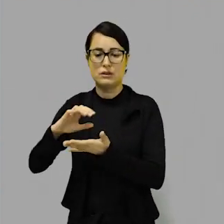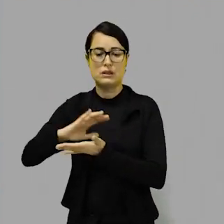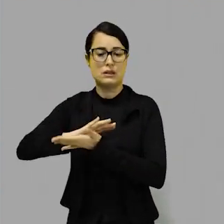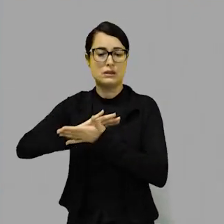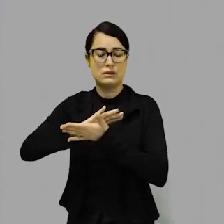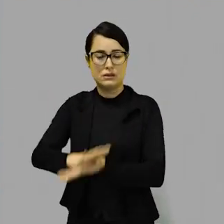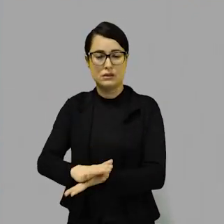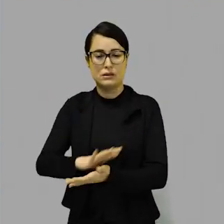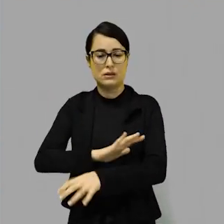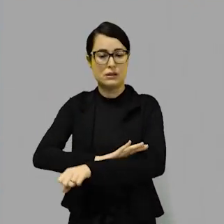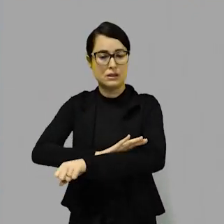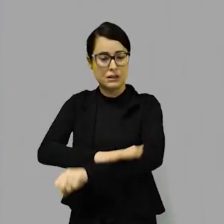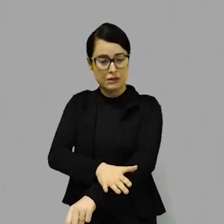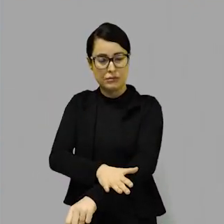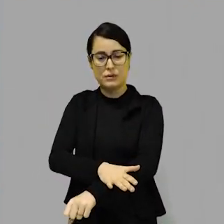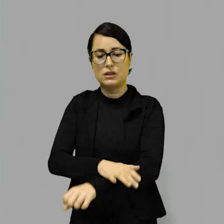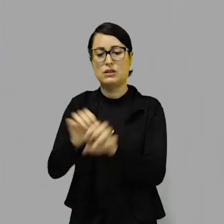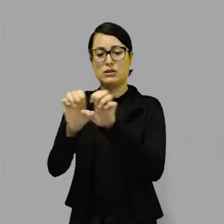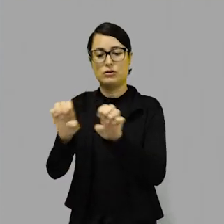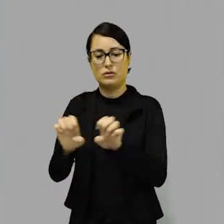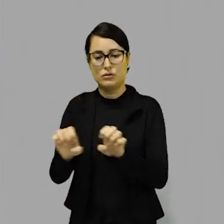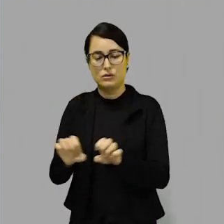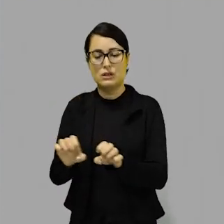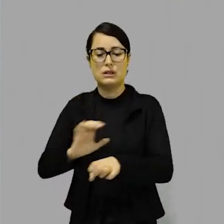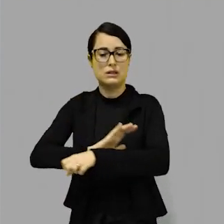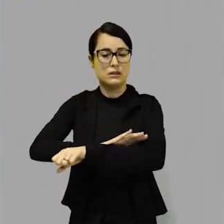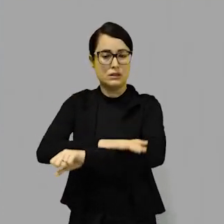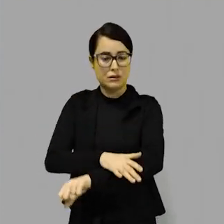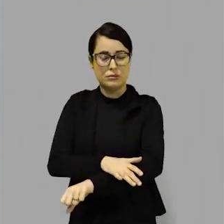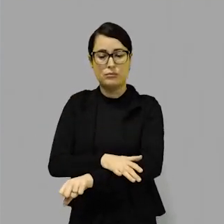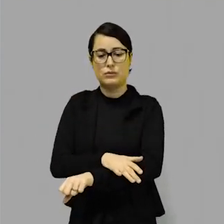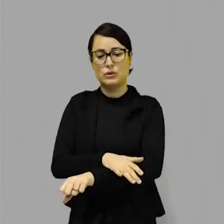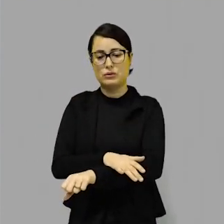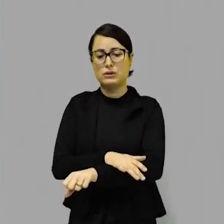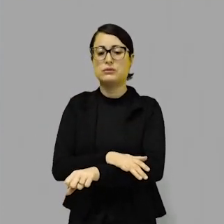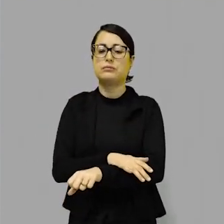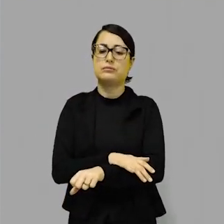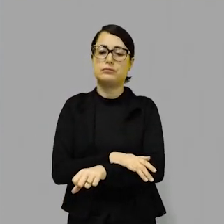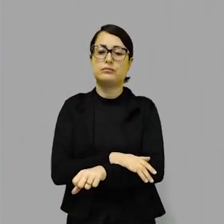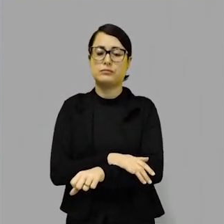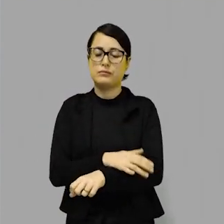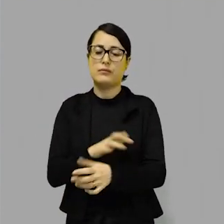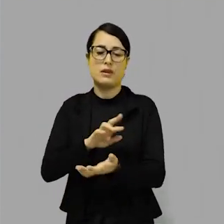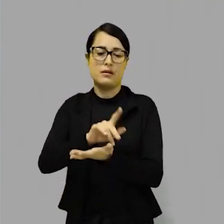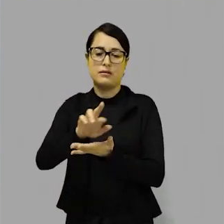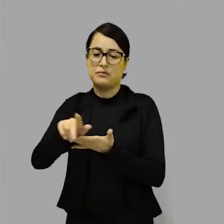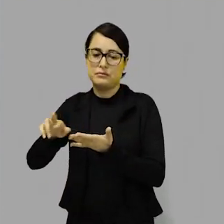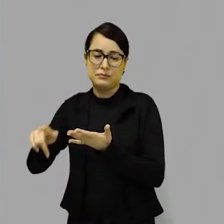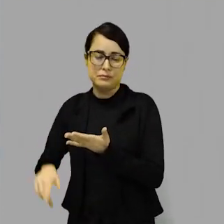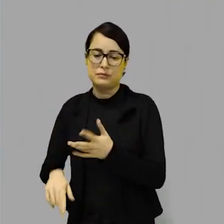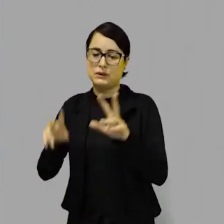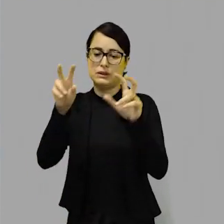ou seja, racismo institucional também. Estou me lembrando aqui de algumas coisas. Então ele escreveu sobre muitos assuntos